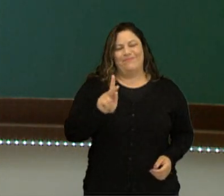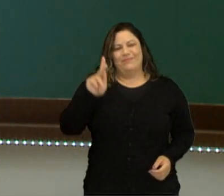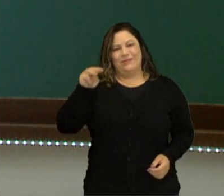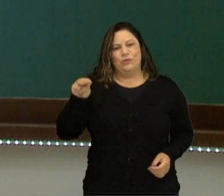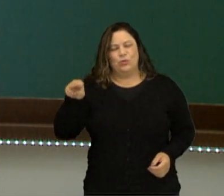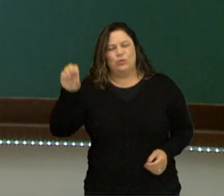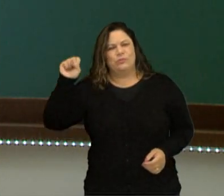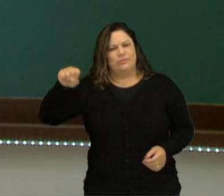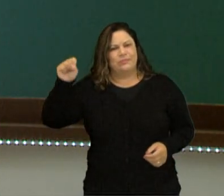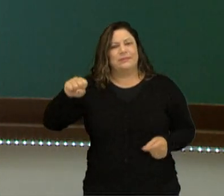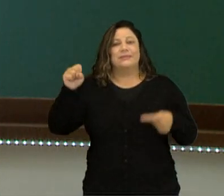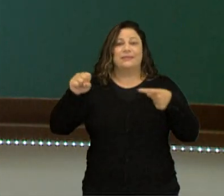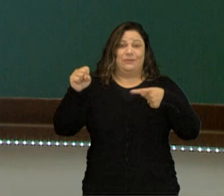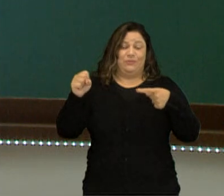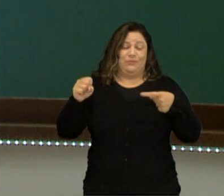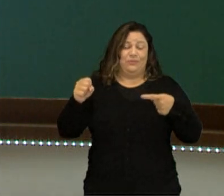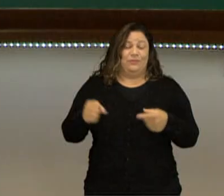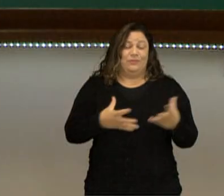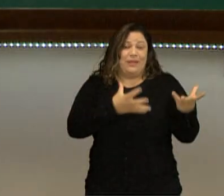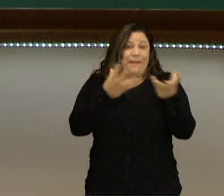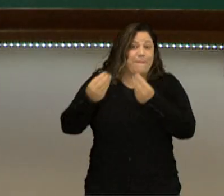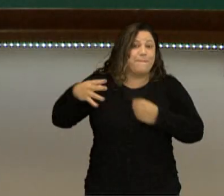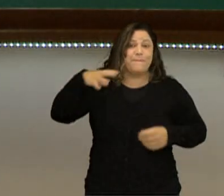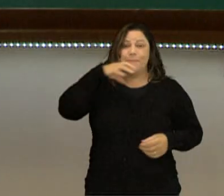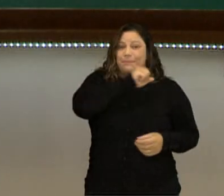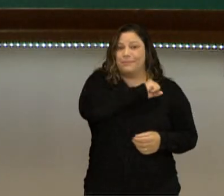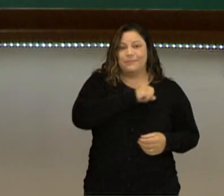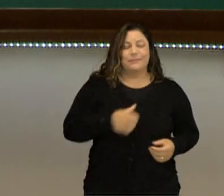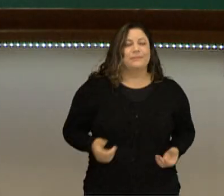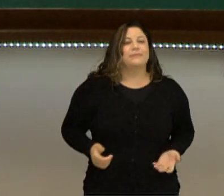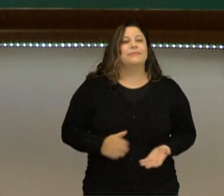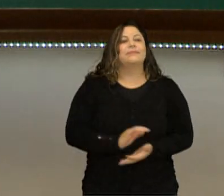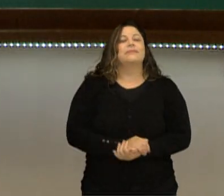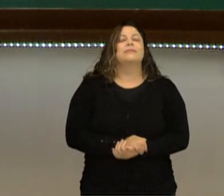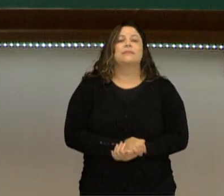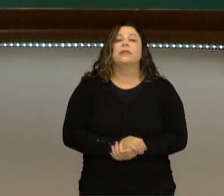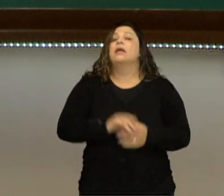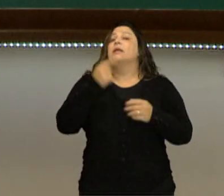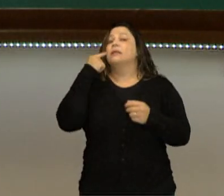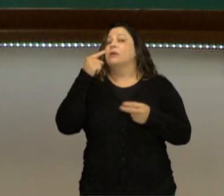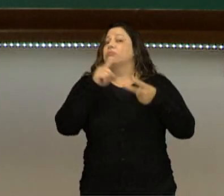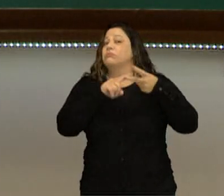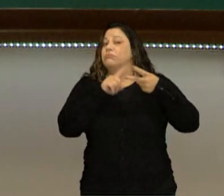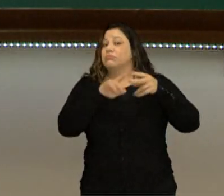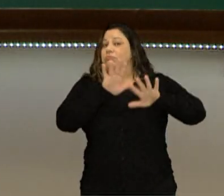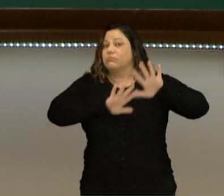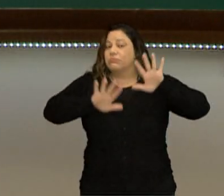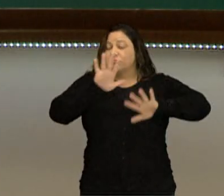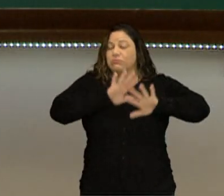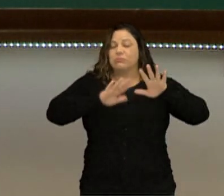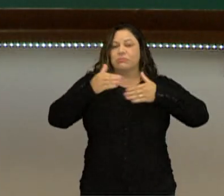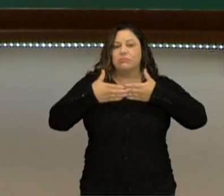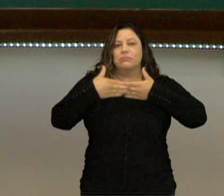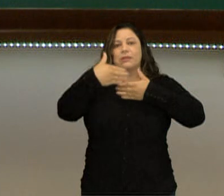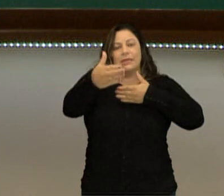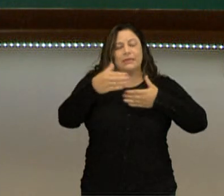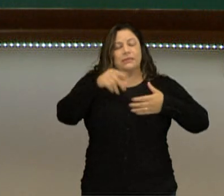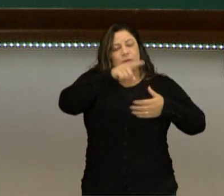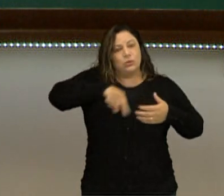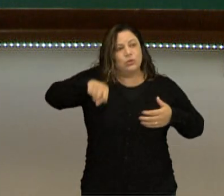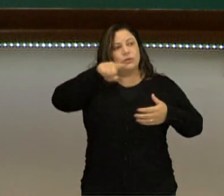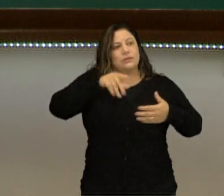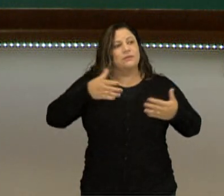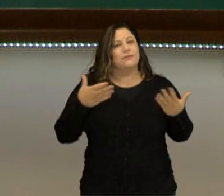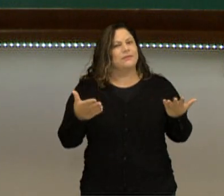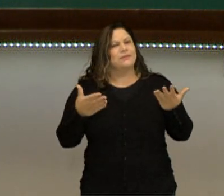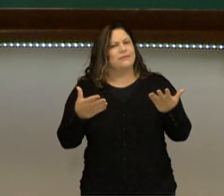velocidade muito grande. E um segundo detalhe, pessoal, cuidado. Mais adiante